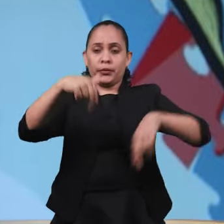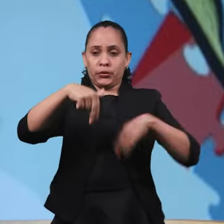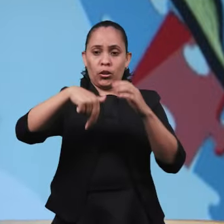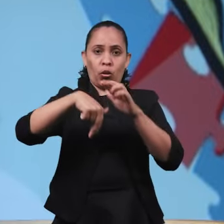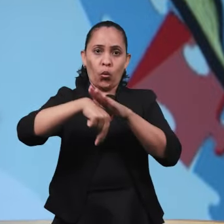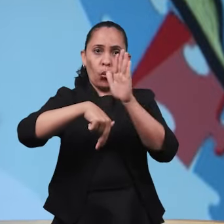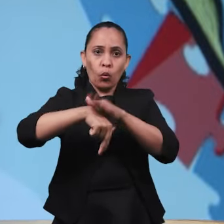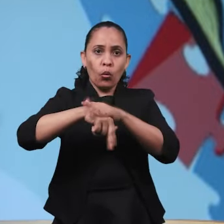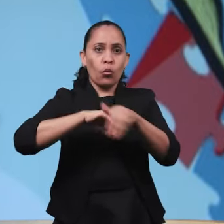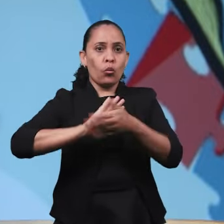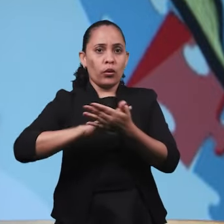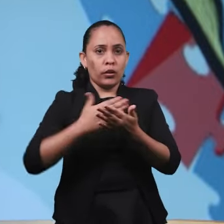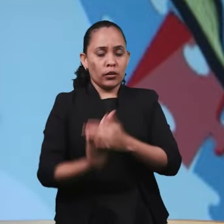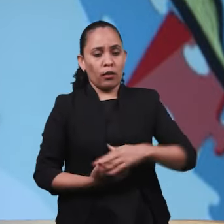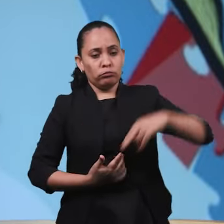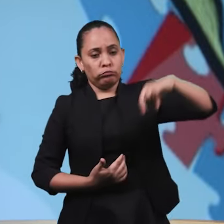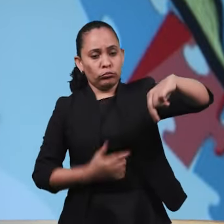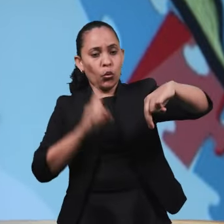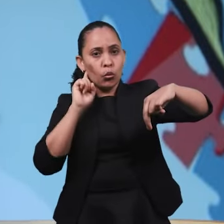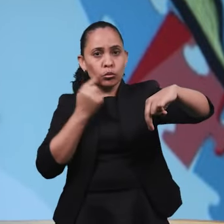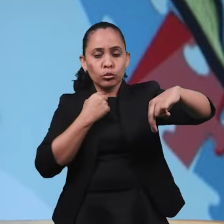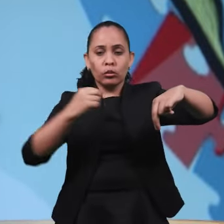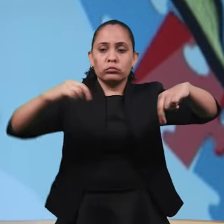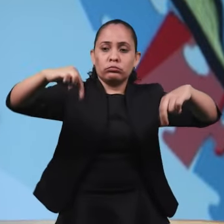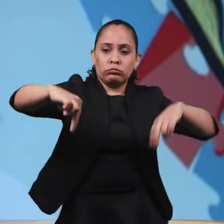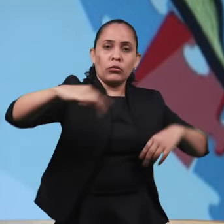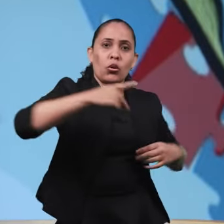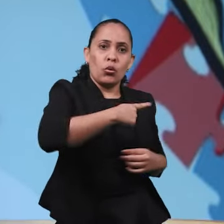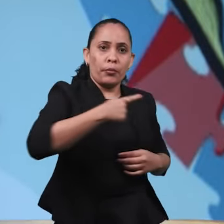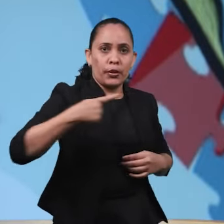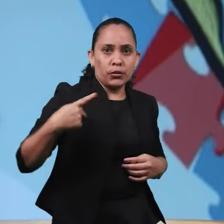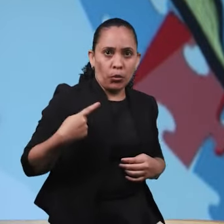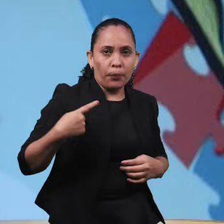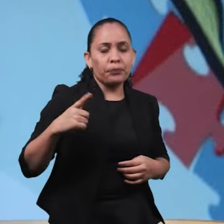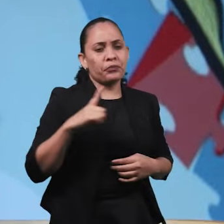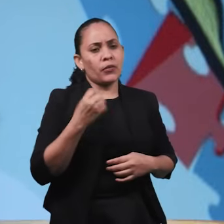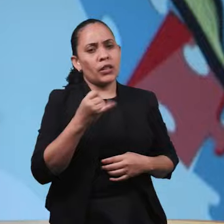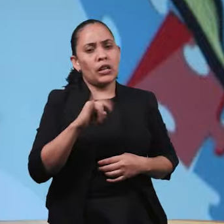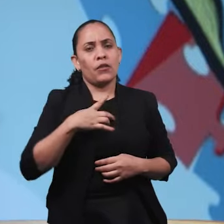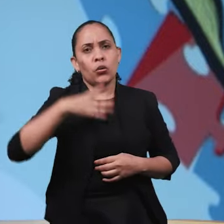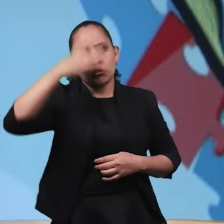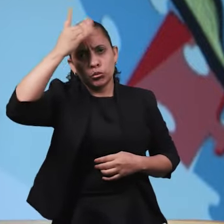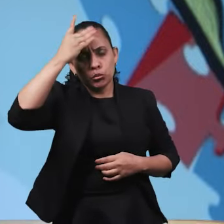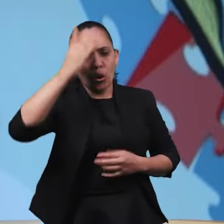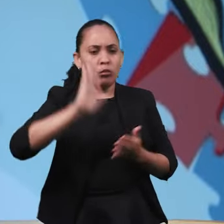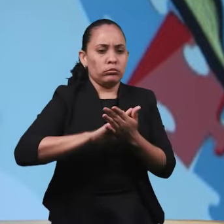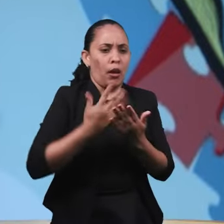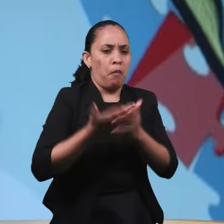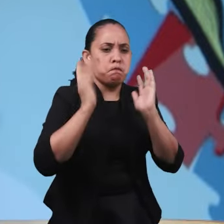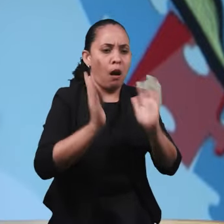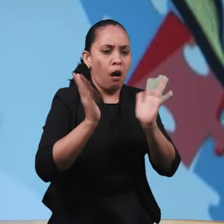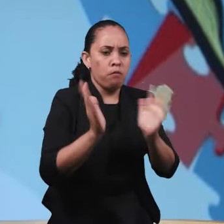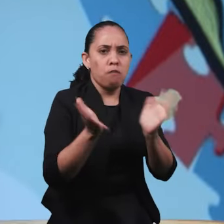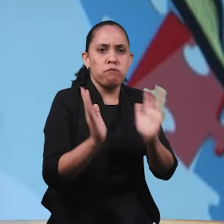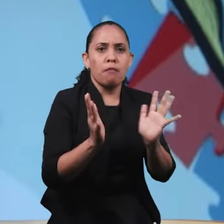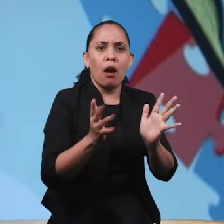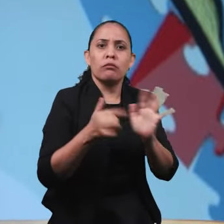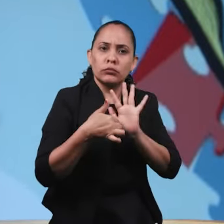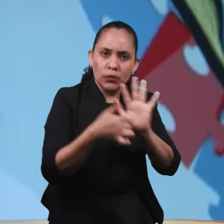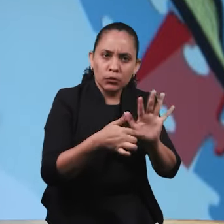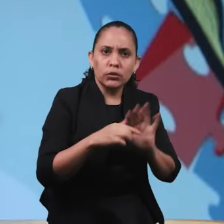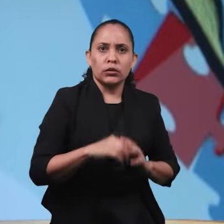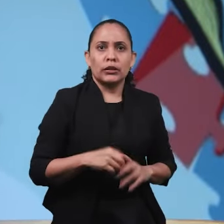está orando por ele, o intérprete está passando a oração para ele. Há um dom espiritual, uma visão, o intérprete está contando a visão para